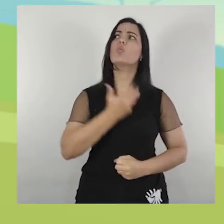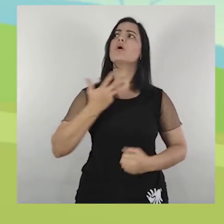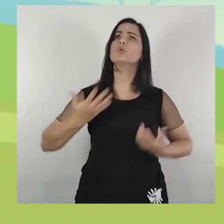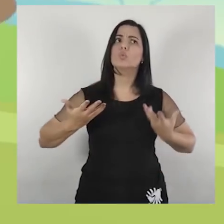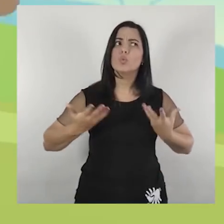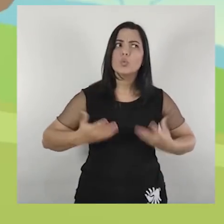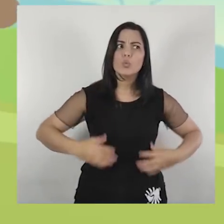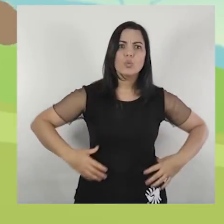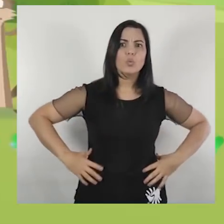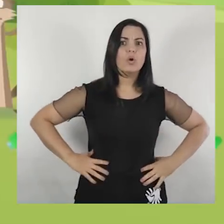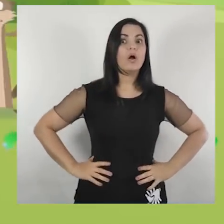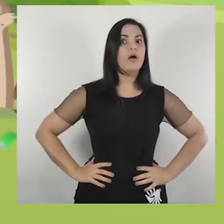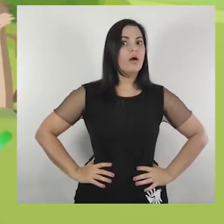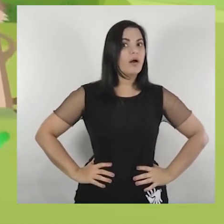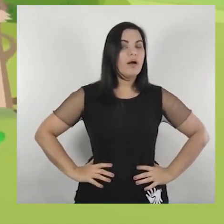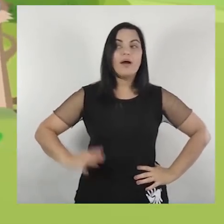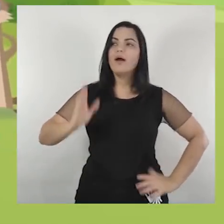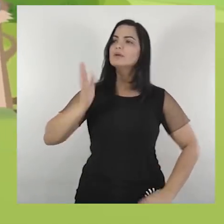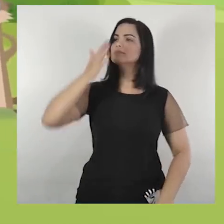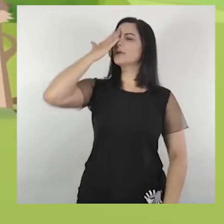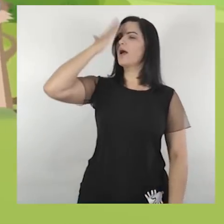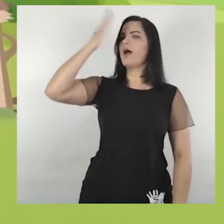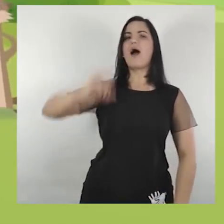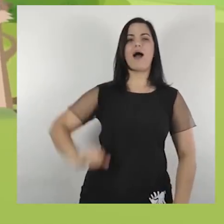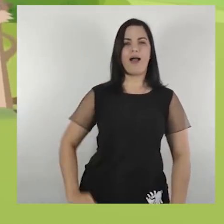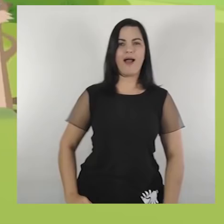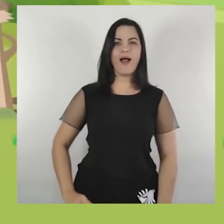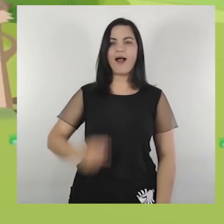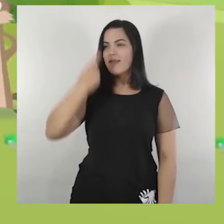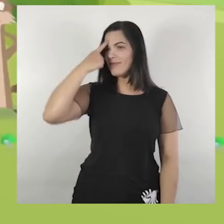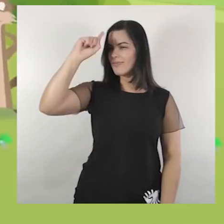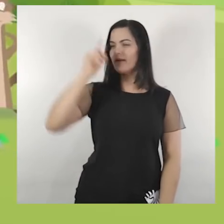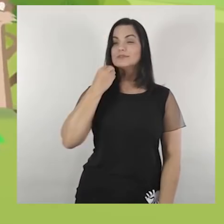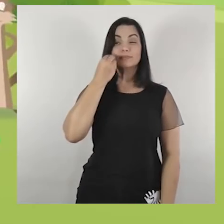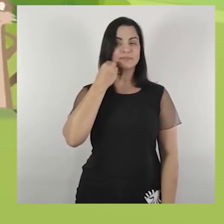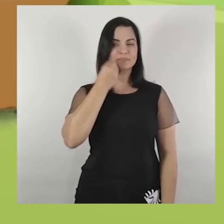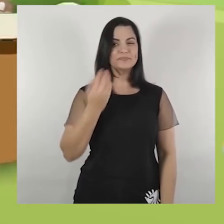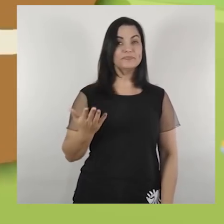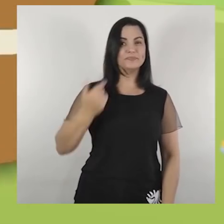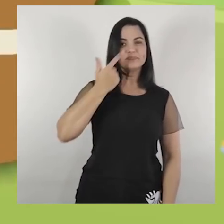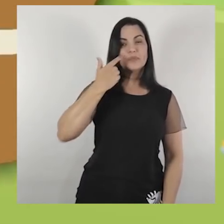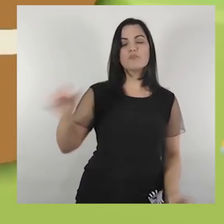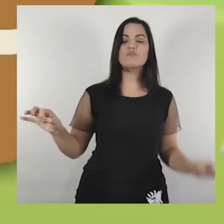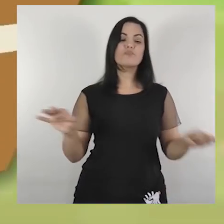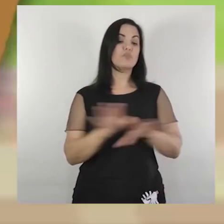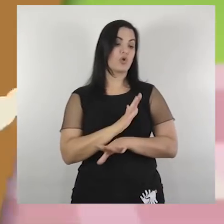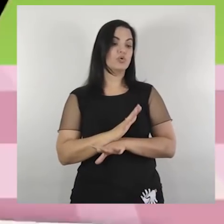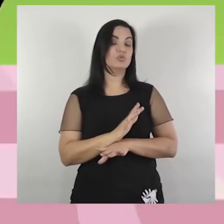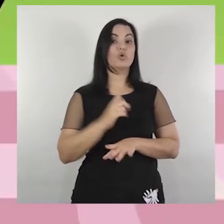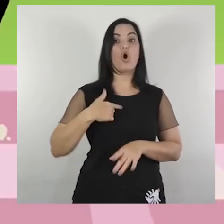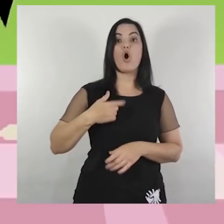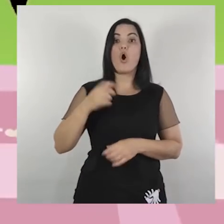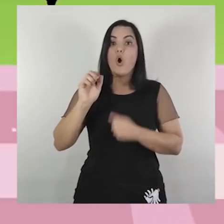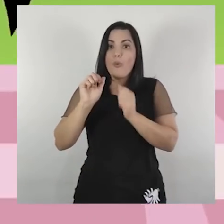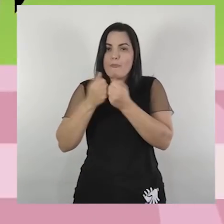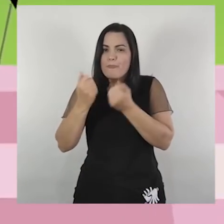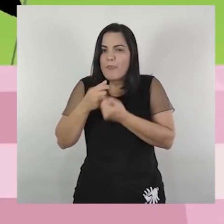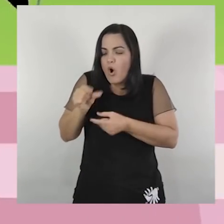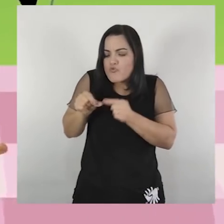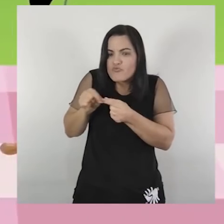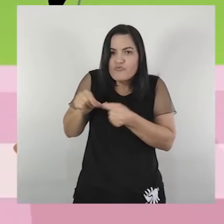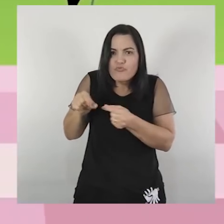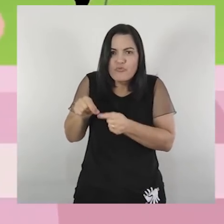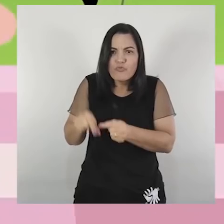carregar? Já sei! Tenho uma ideia para um experimento. Pronto! Migalha de pão,